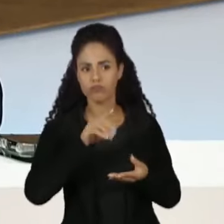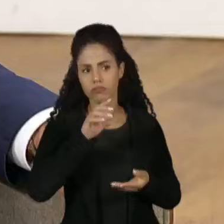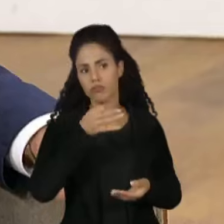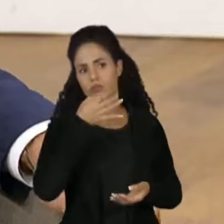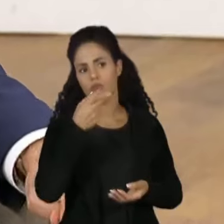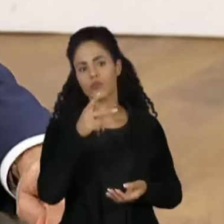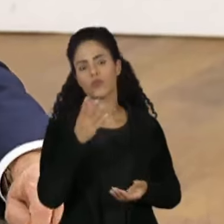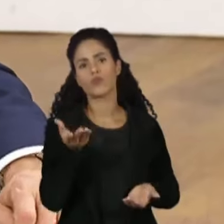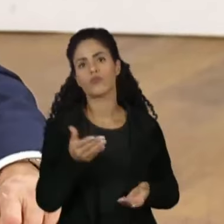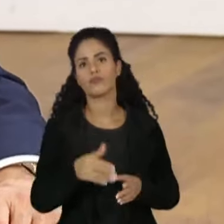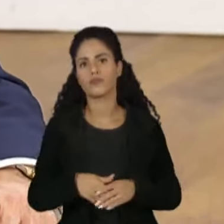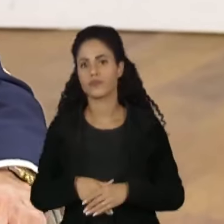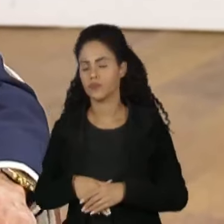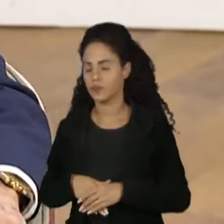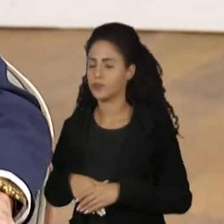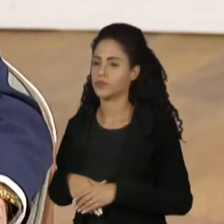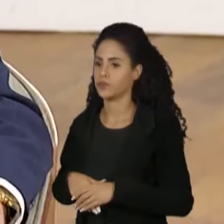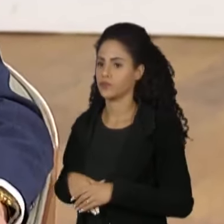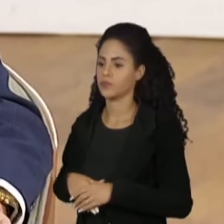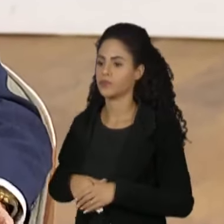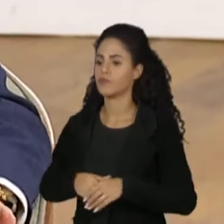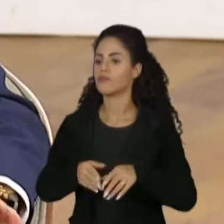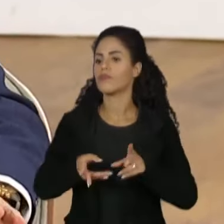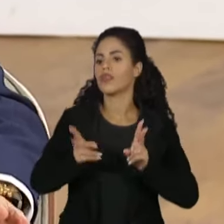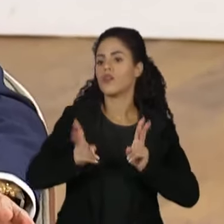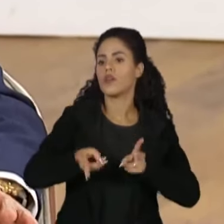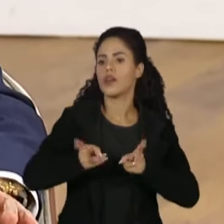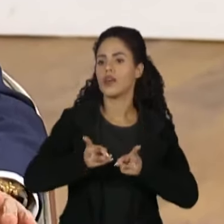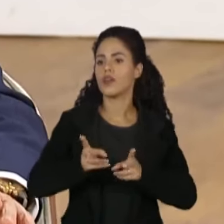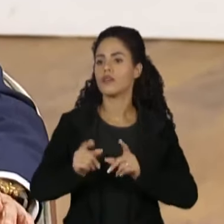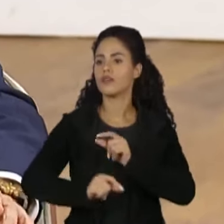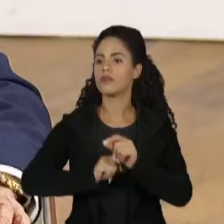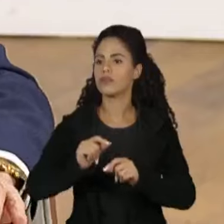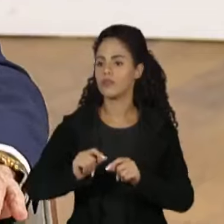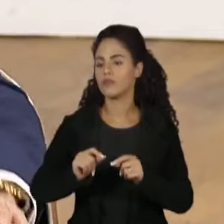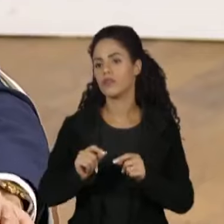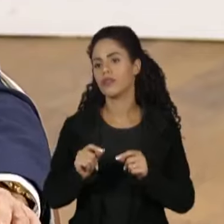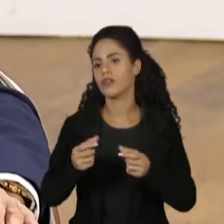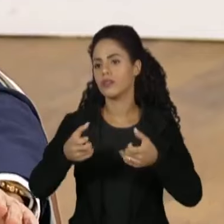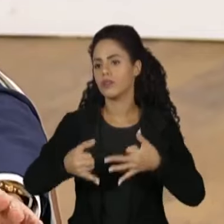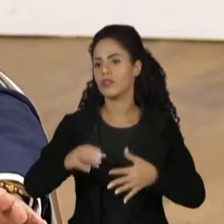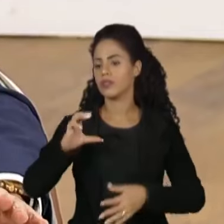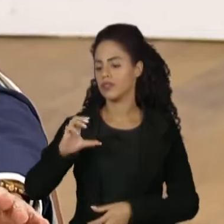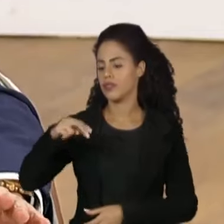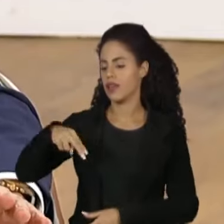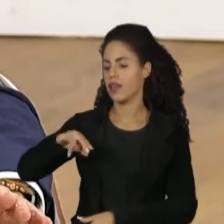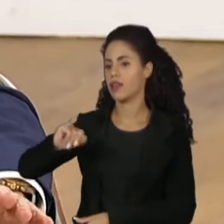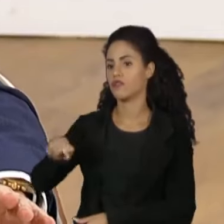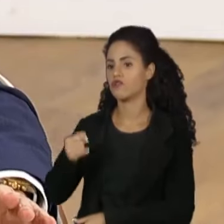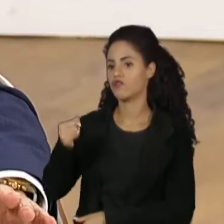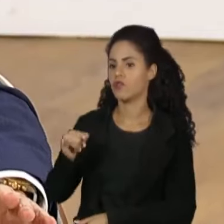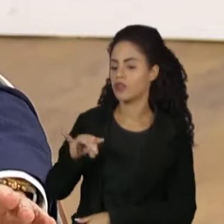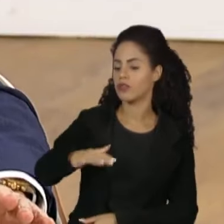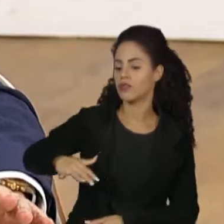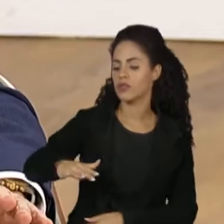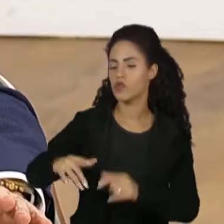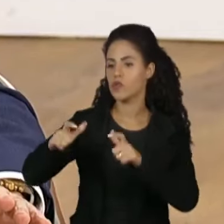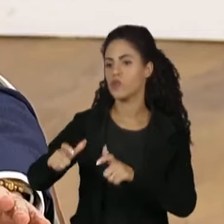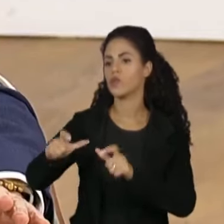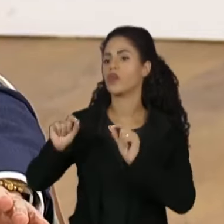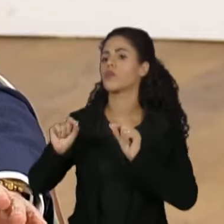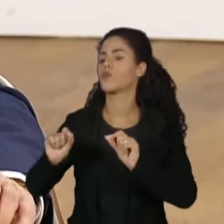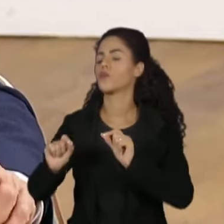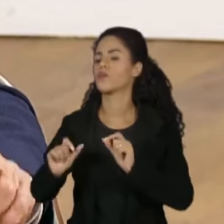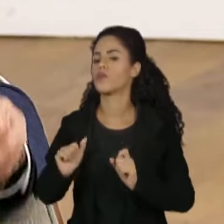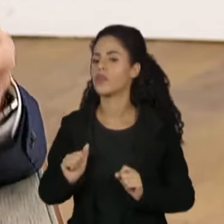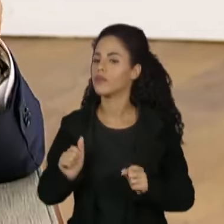fazer? Veja, eu falo com frequência do CNJ, porque o CNJ é o espaço em que